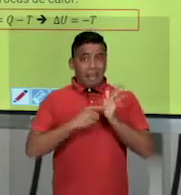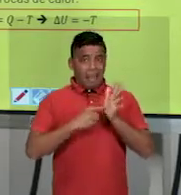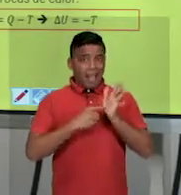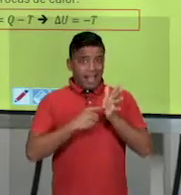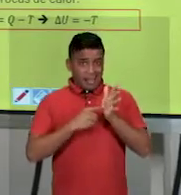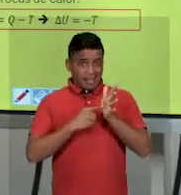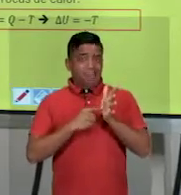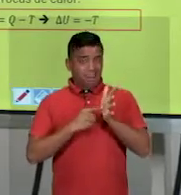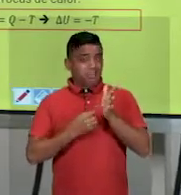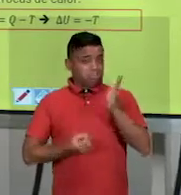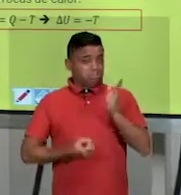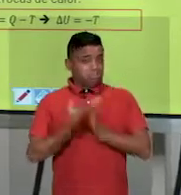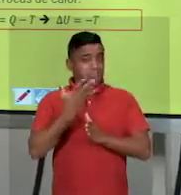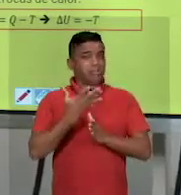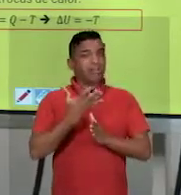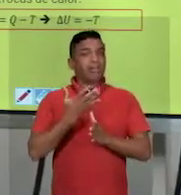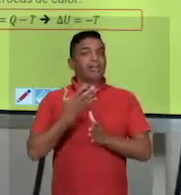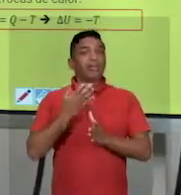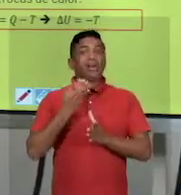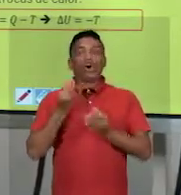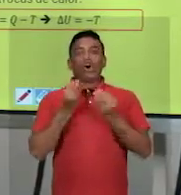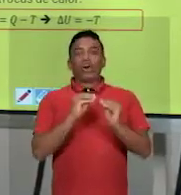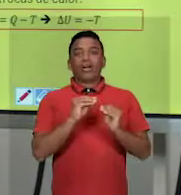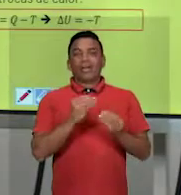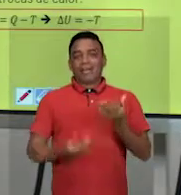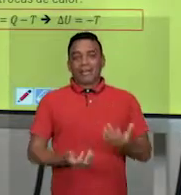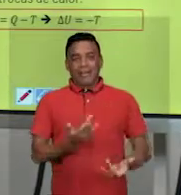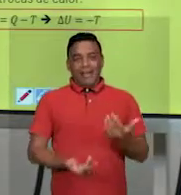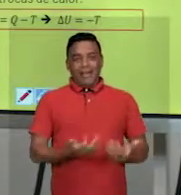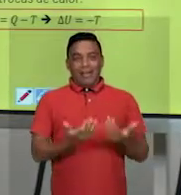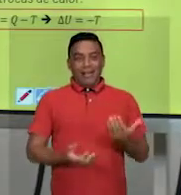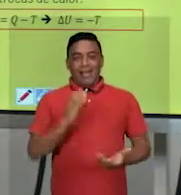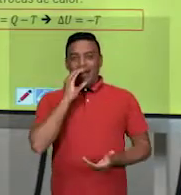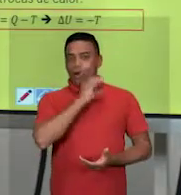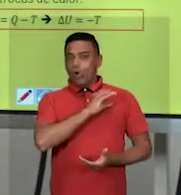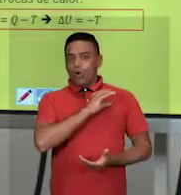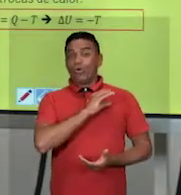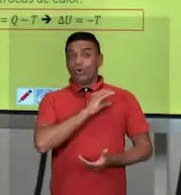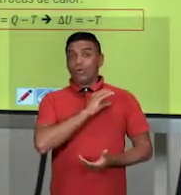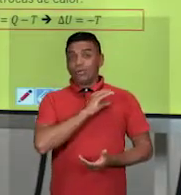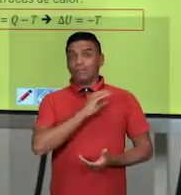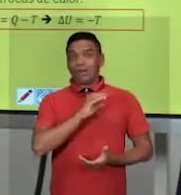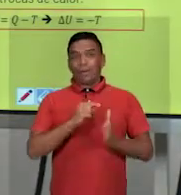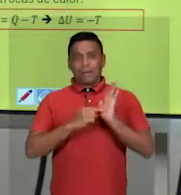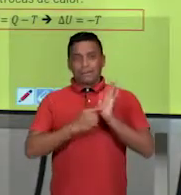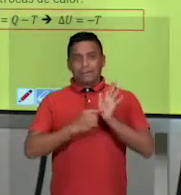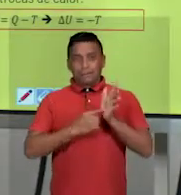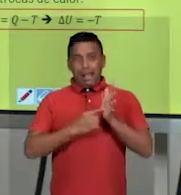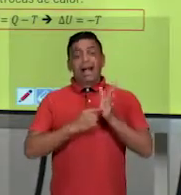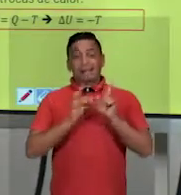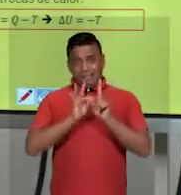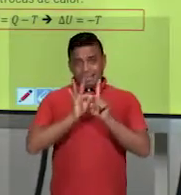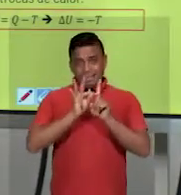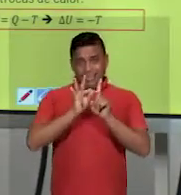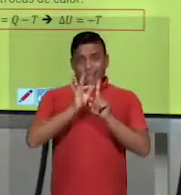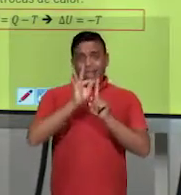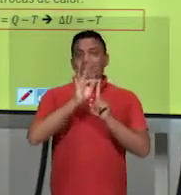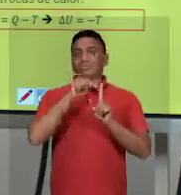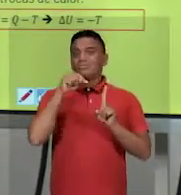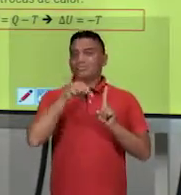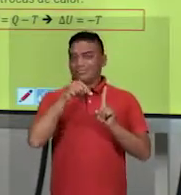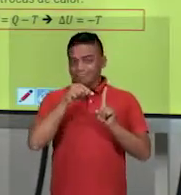funcionar através da utilização de calor. E isso foi conseguido lá nas máquinas térmicas. Então, essa foi uma das coisas